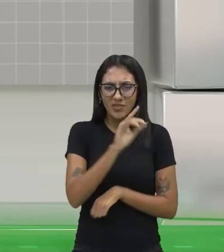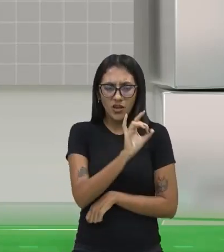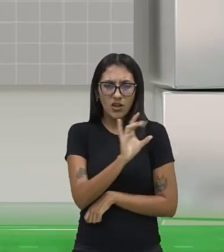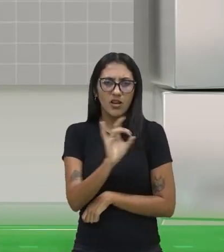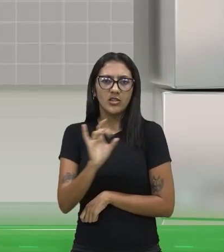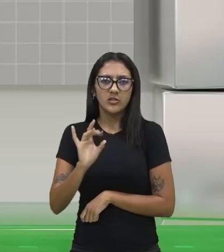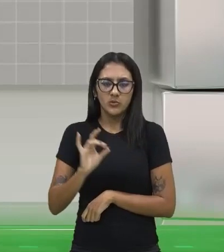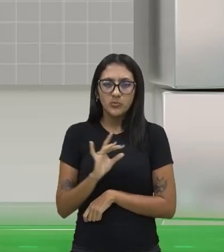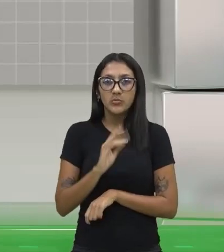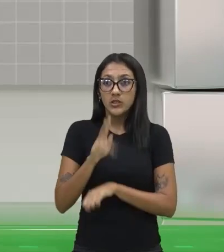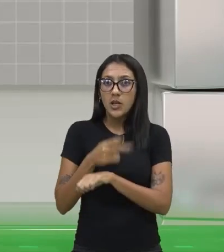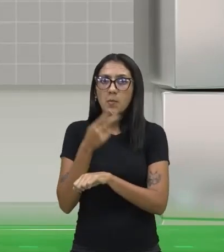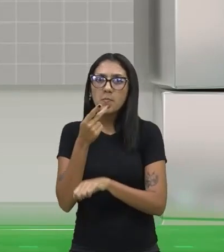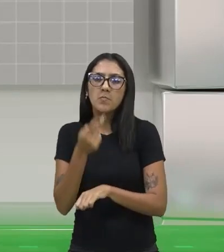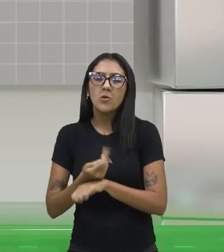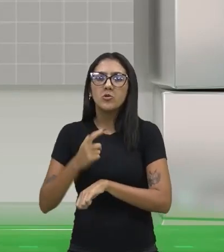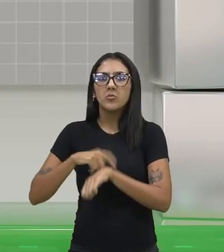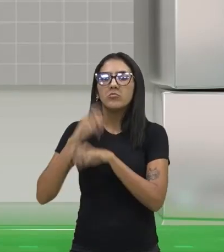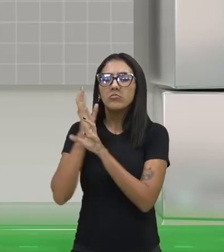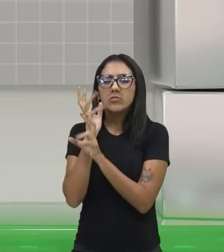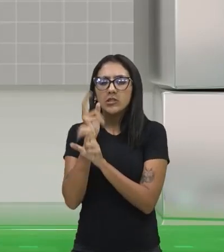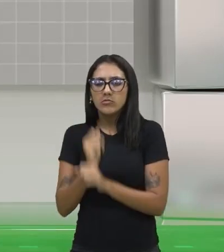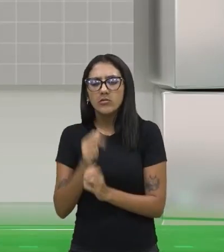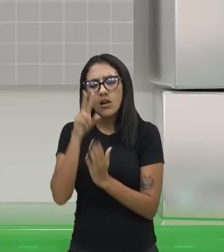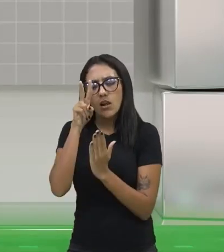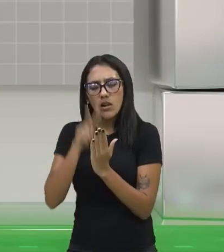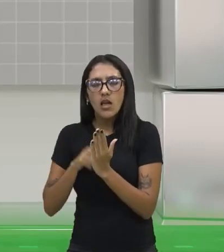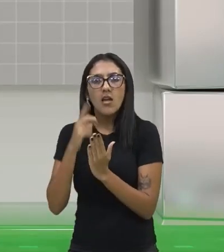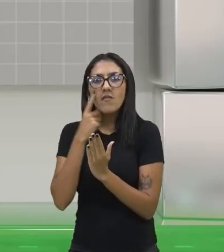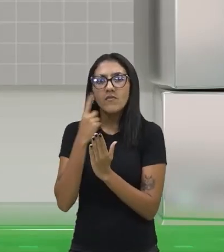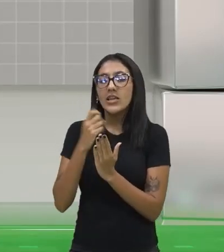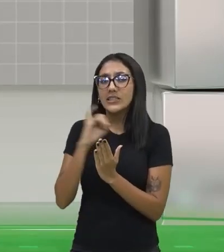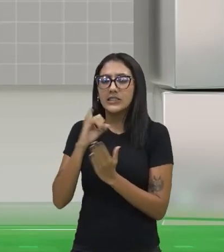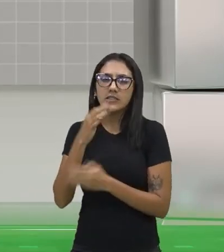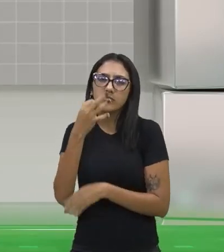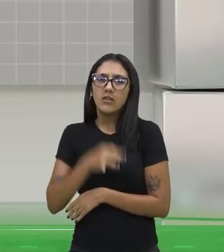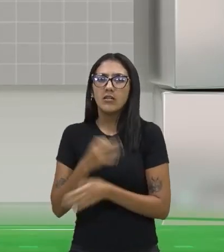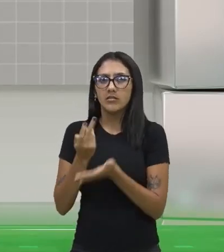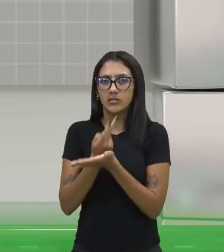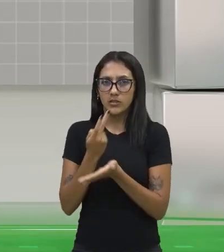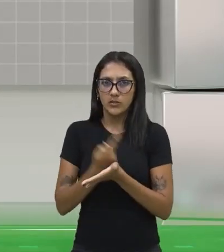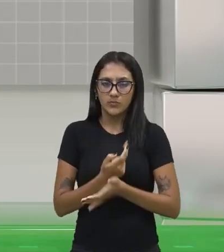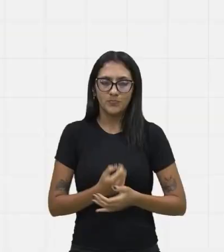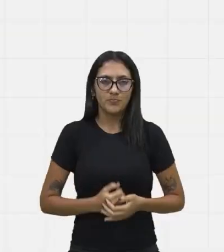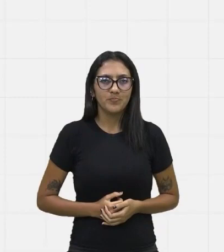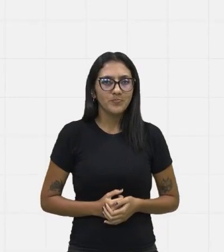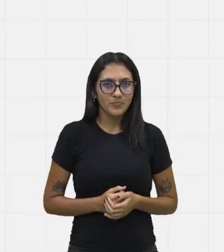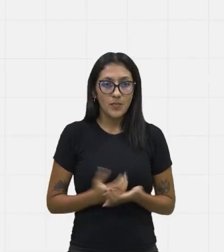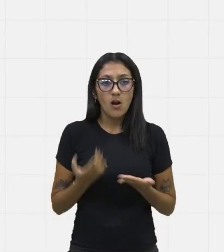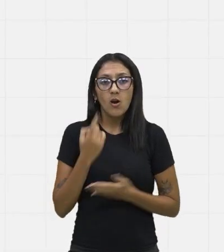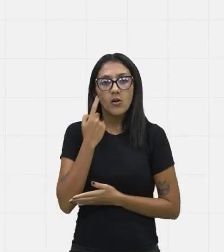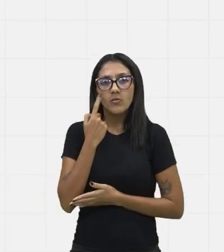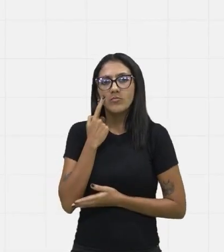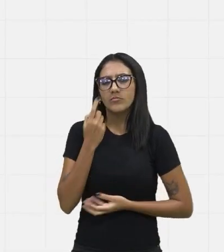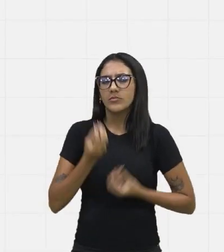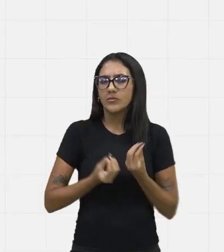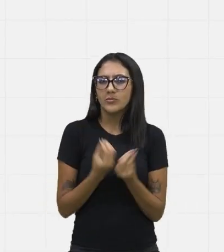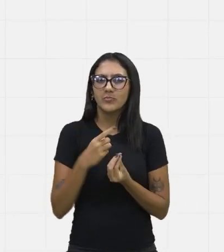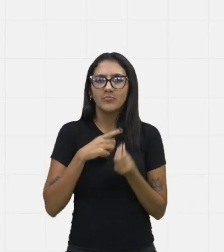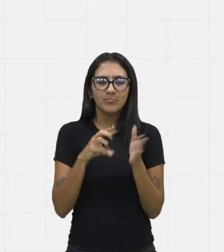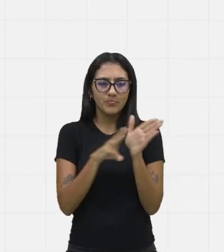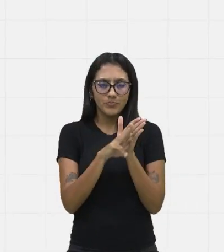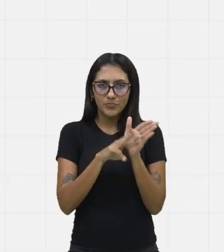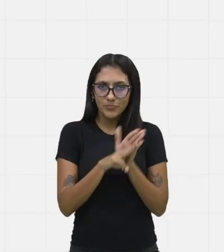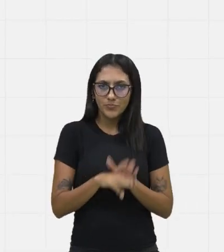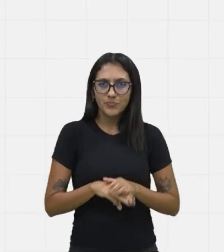que ele errou, o que ele acertou, ok, gente? E qual é a nossa metodologia de aula? Então, professores,